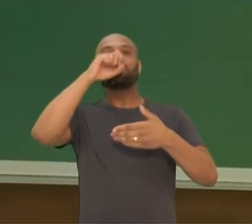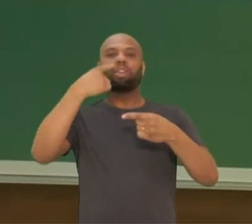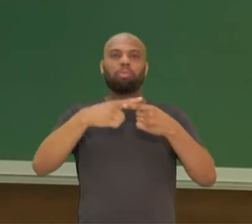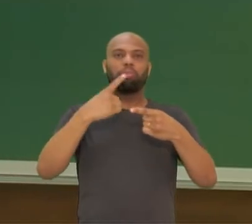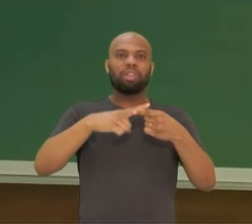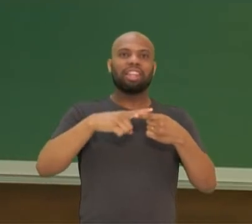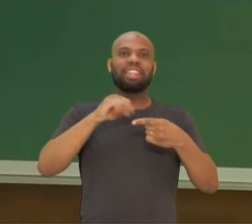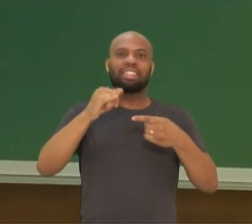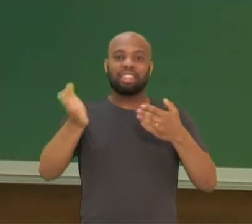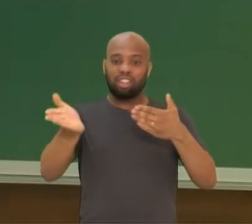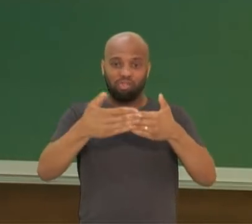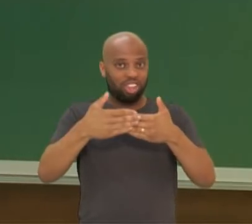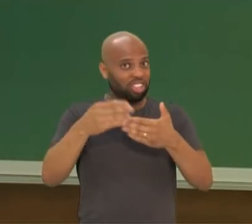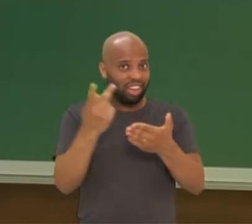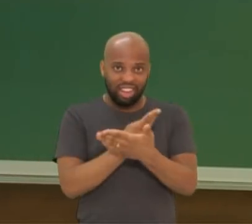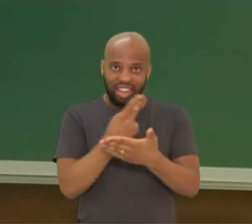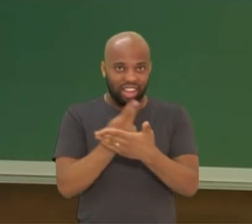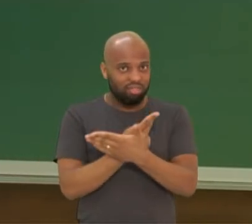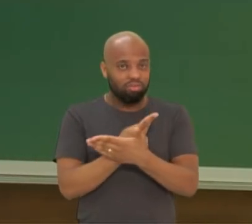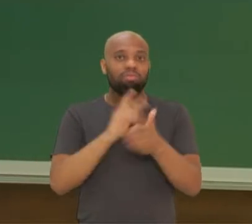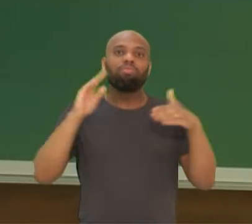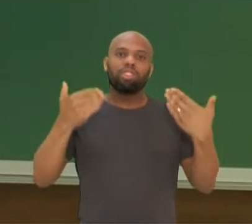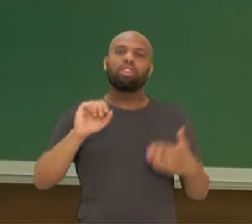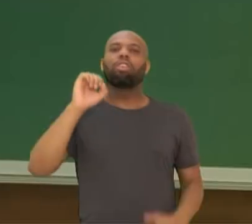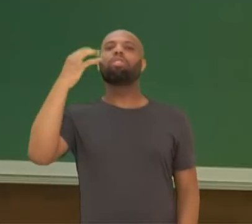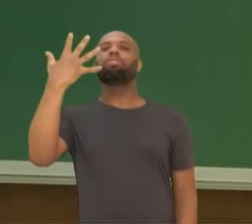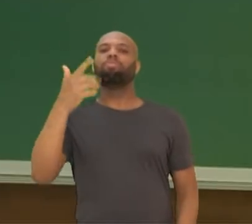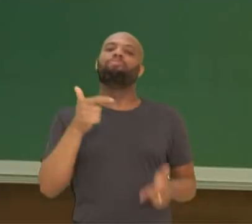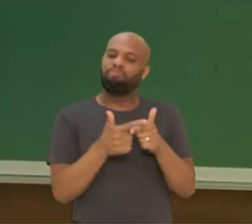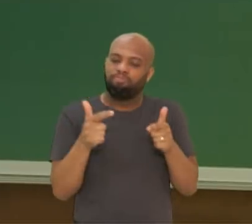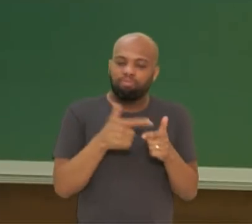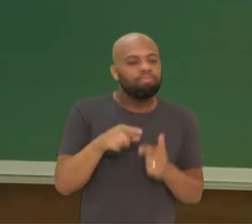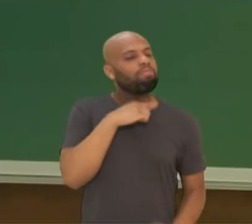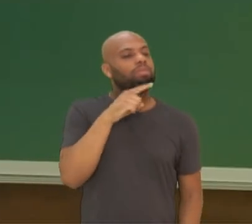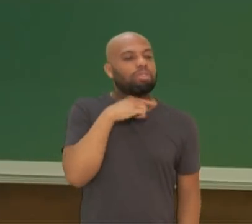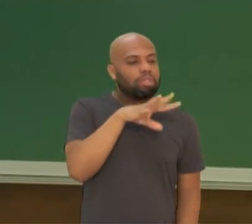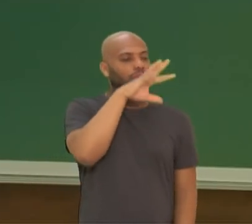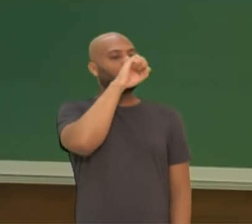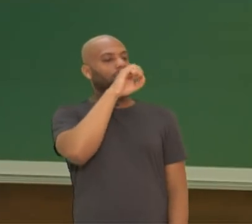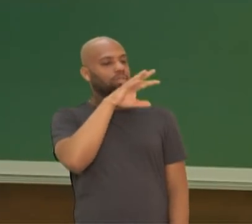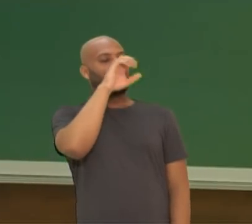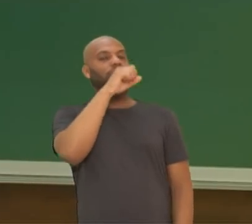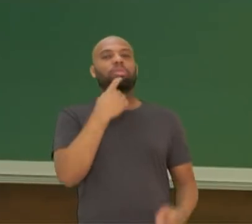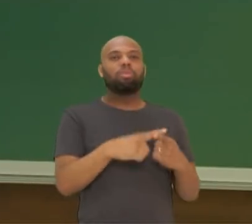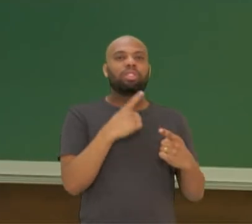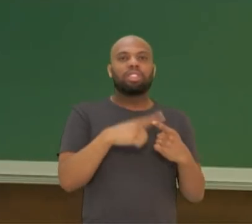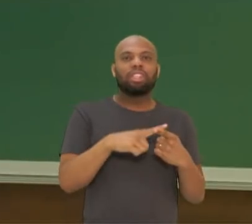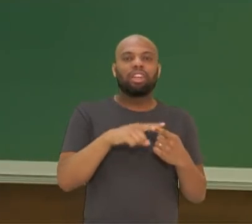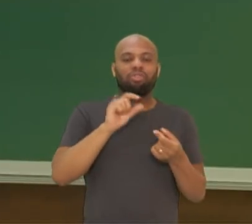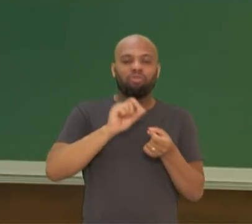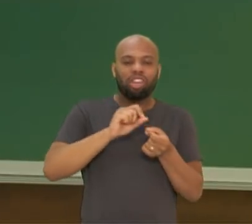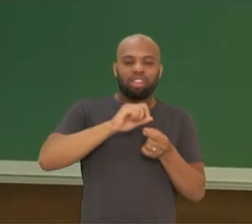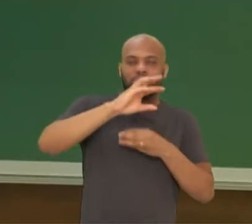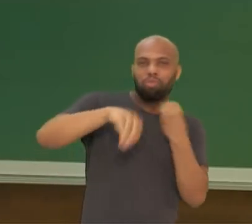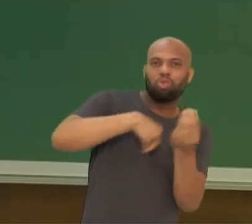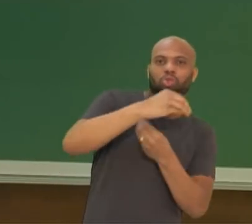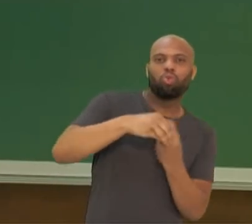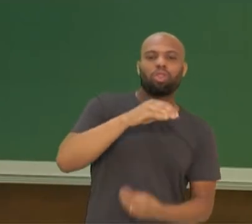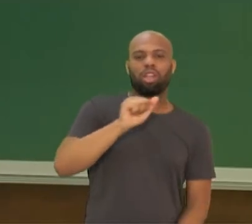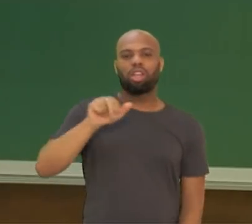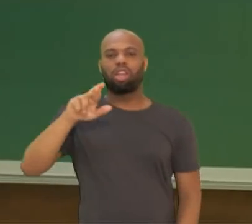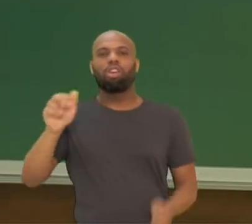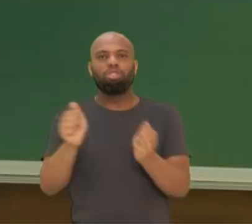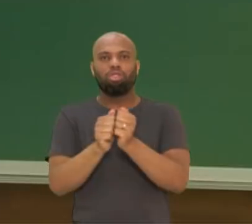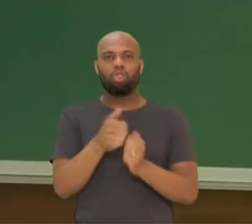não fecha exatamente da forma como deveria e não impede a passagem do alimento para o canal do ar. Isso